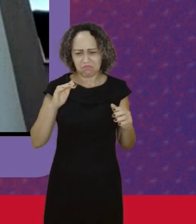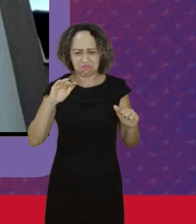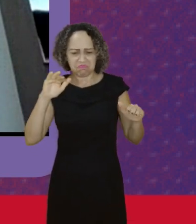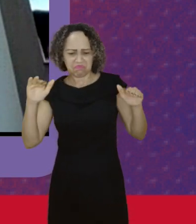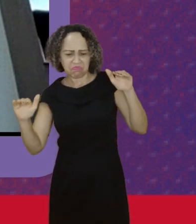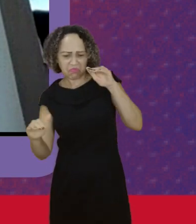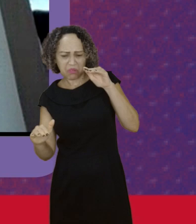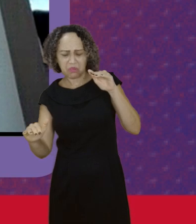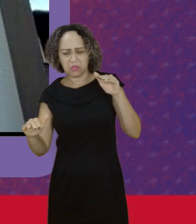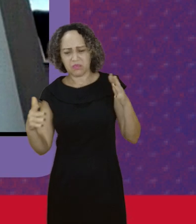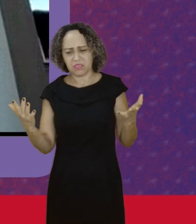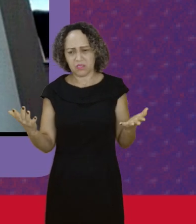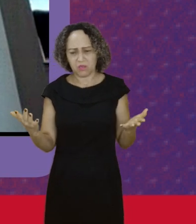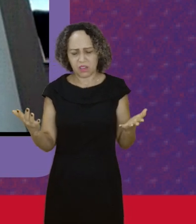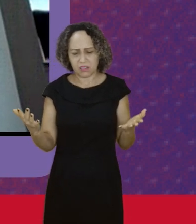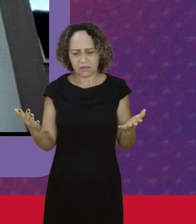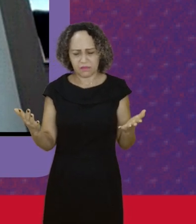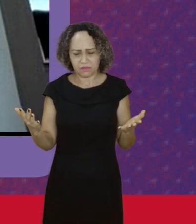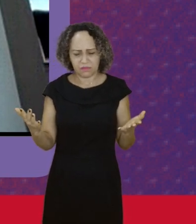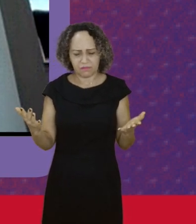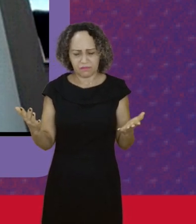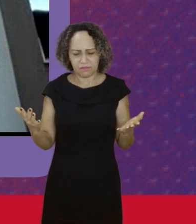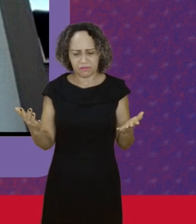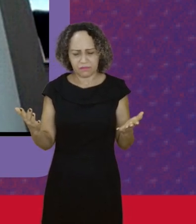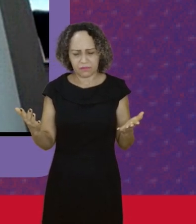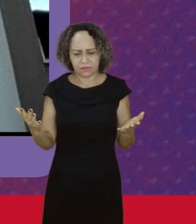Nesse aspecto, o professor ele resiste,